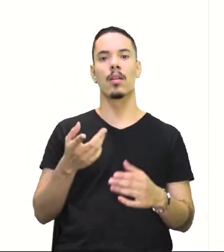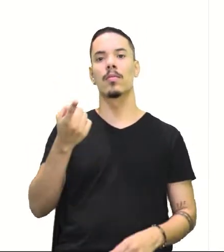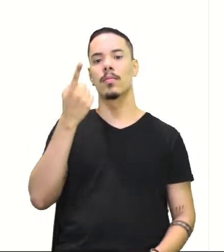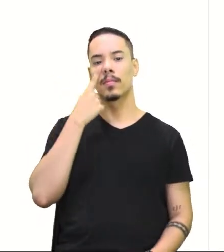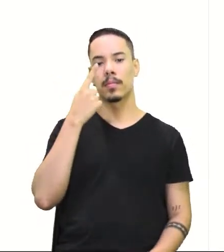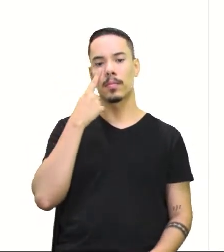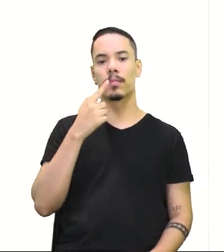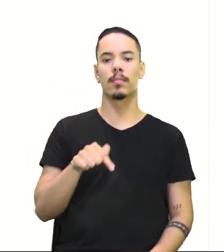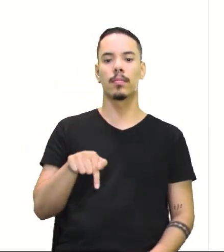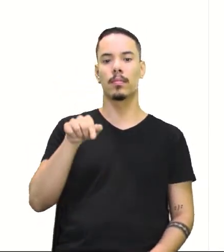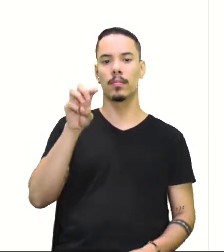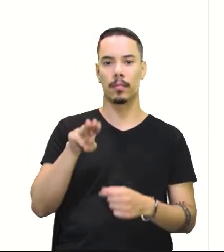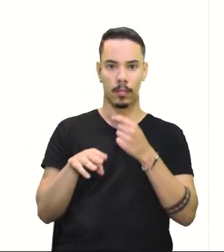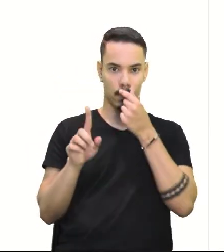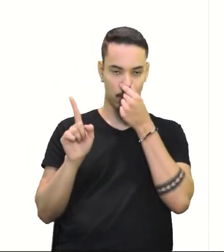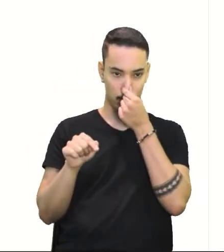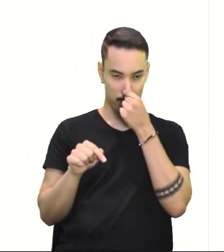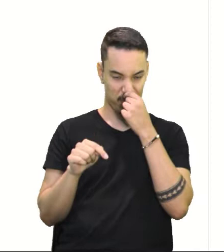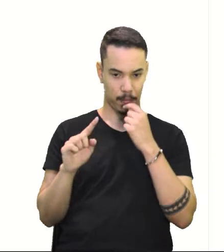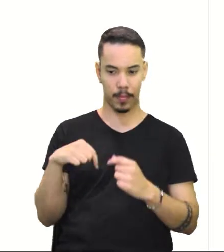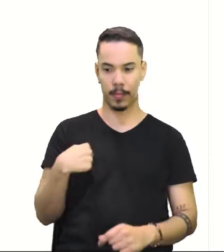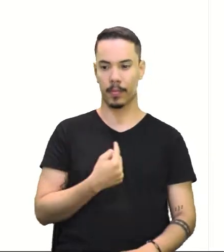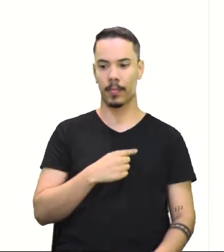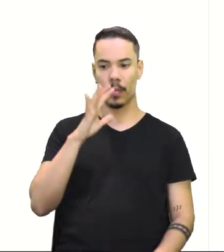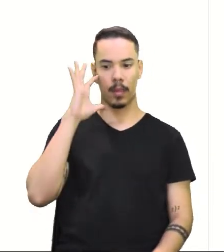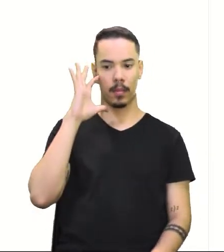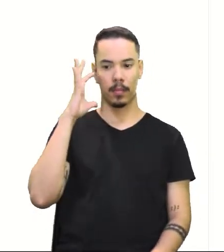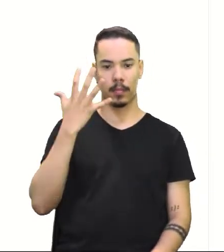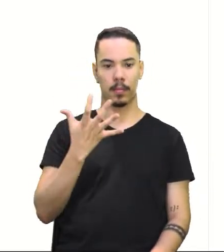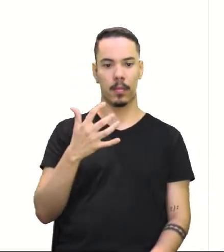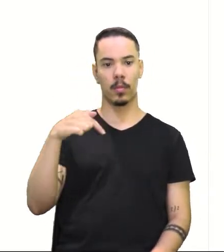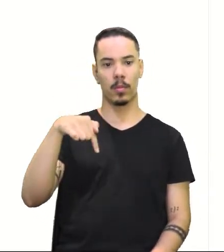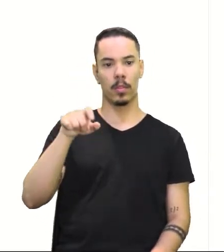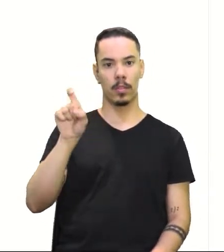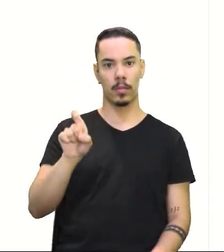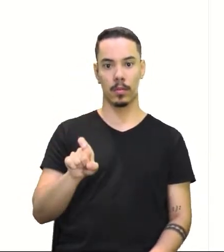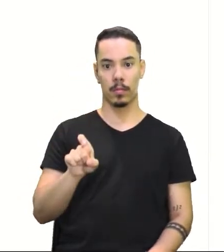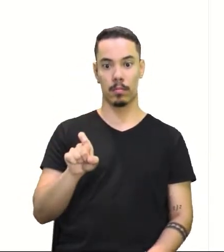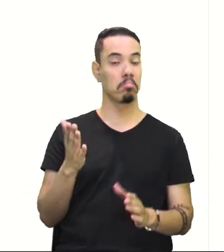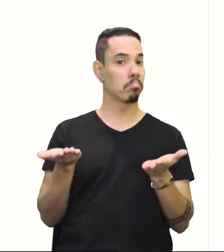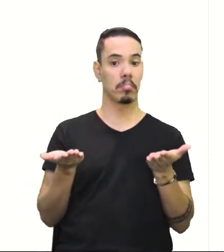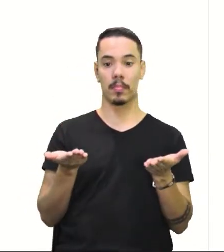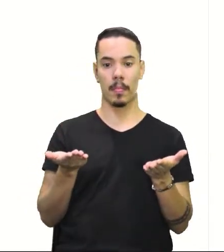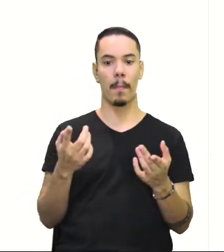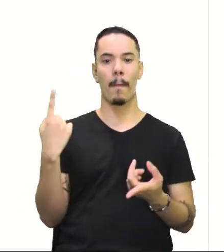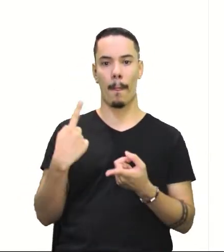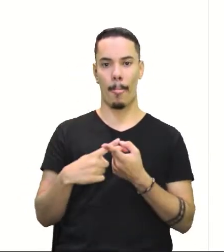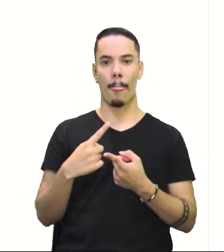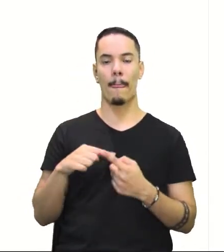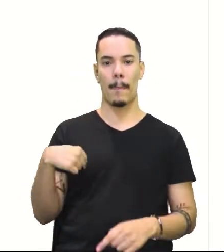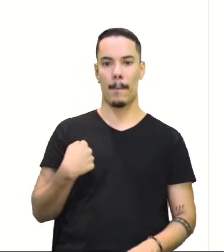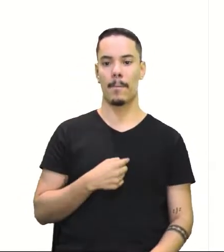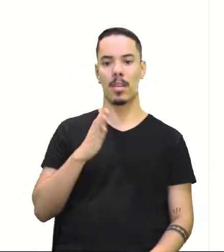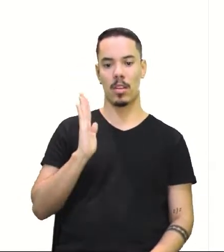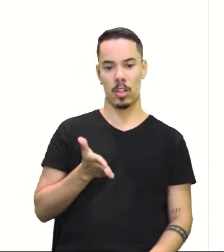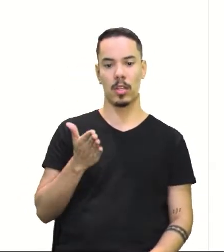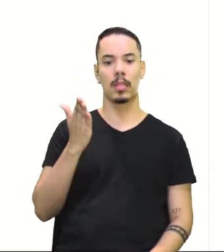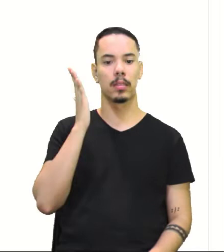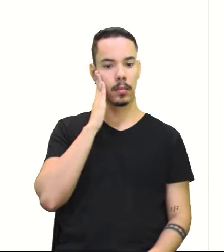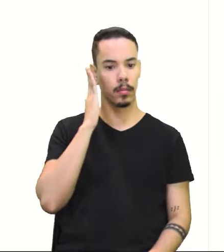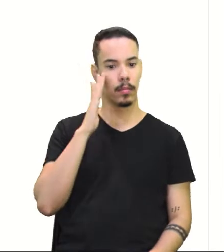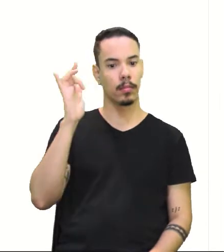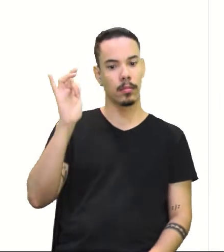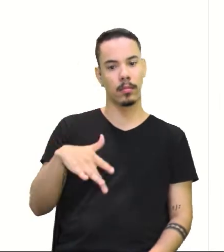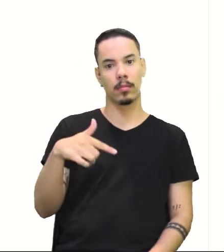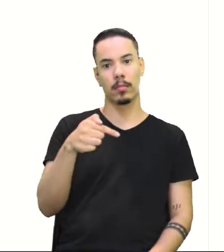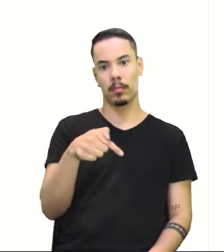quem é o nosso resultado, o nosso Q de X. Né? Então já sabemos que o resto é 77, certo? E